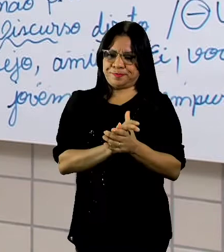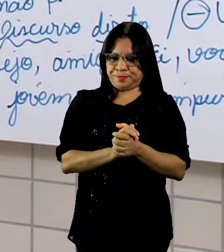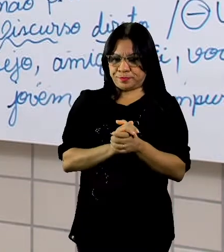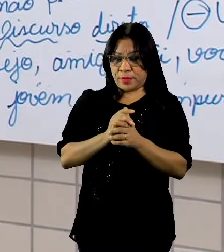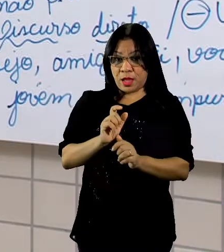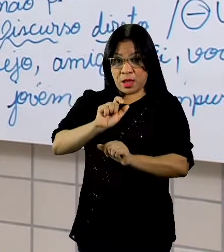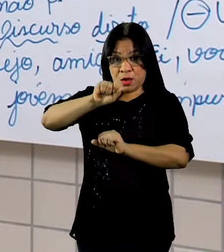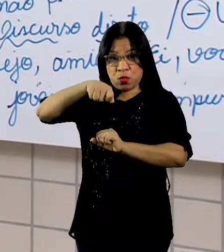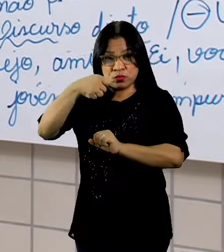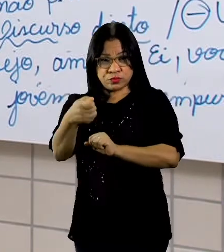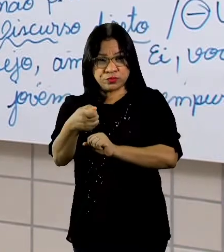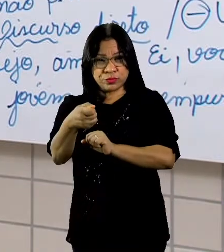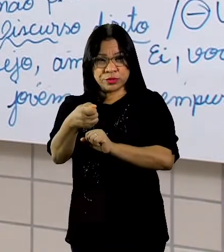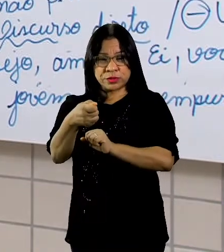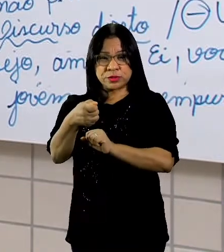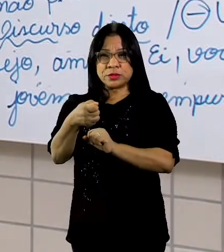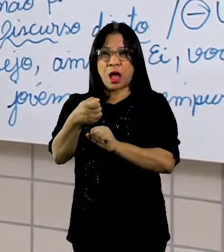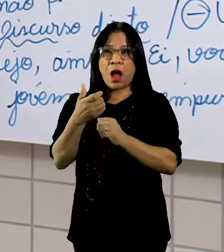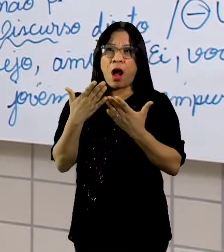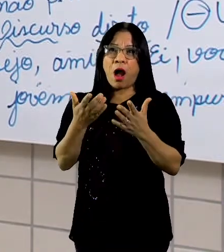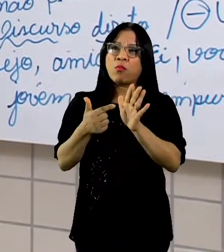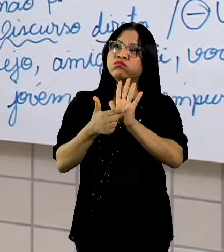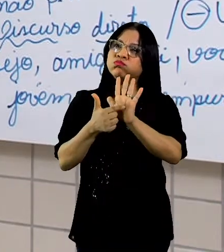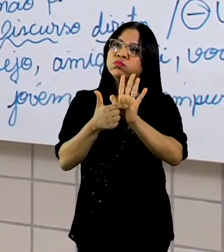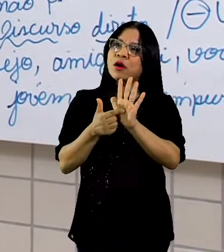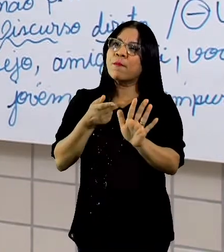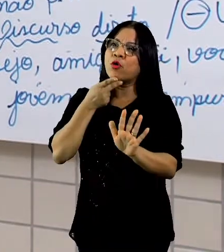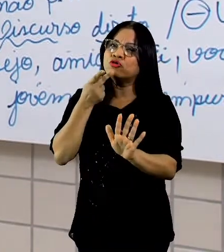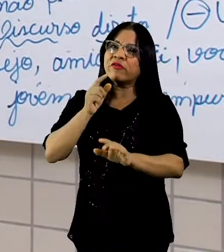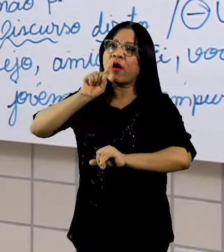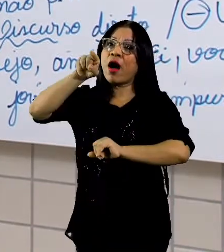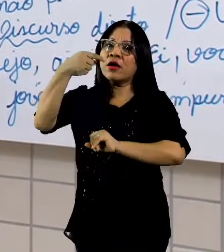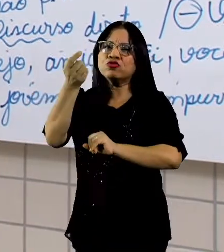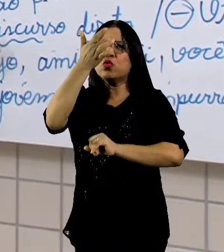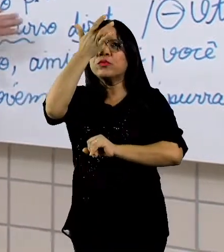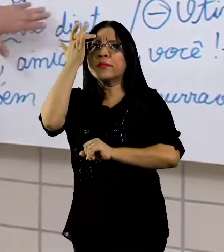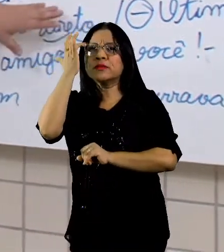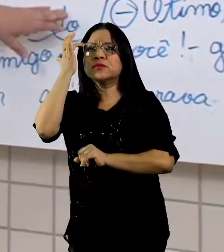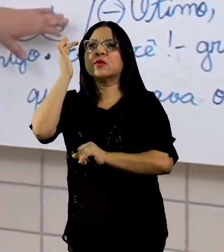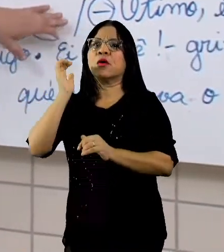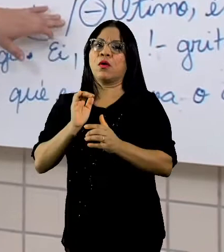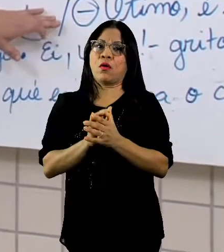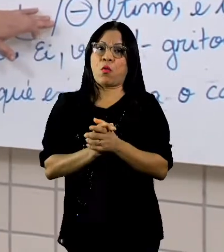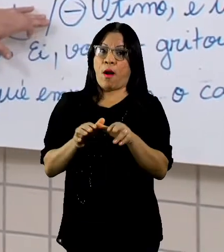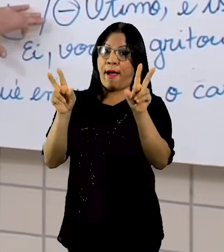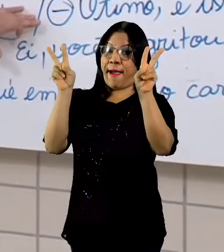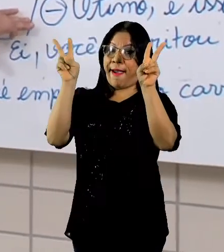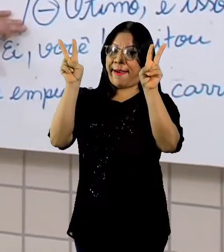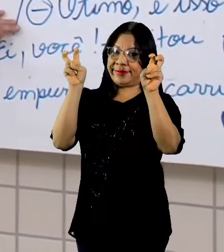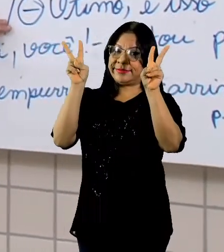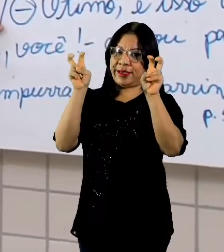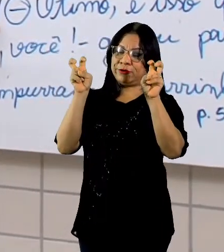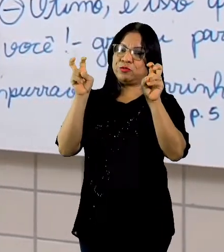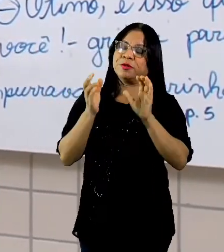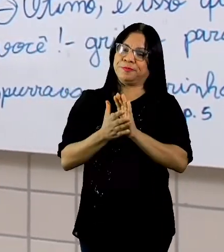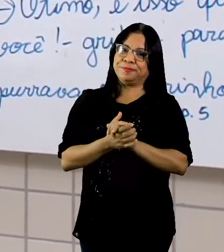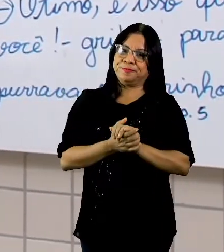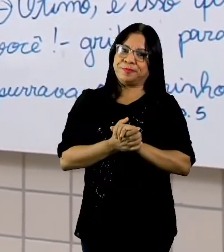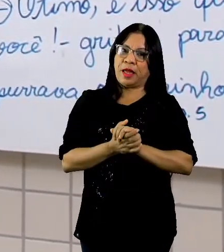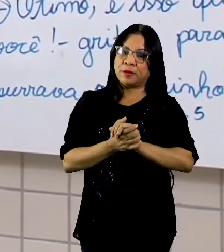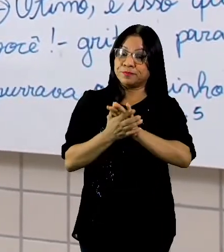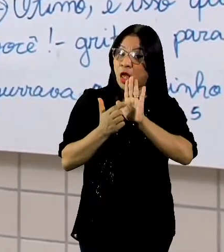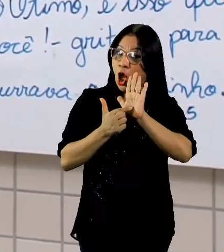pode indicar a fala das personagens? As aspas. Neste caso aqui, o que está introduzindo a fala